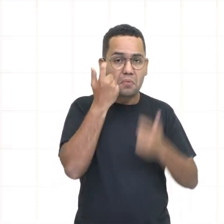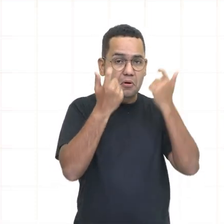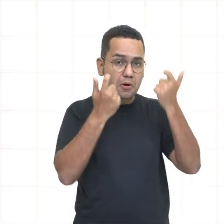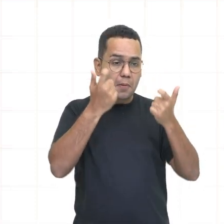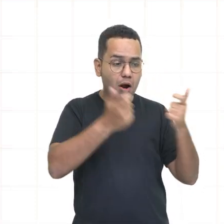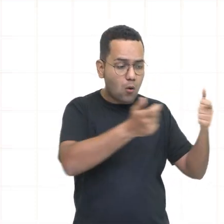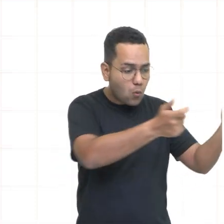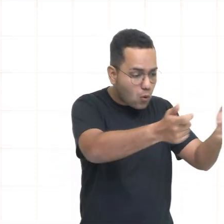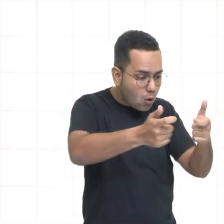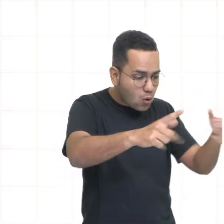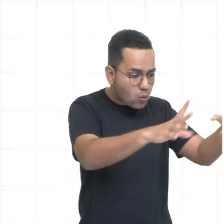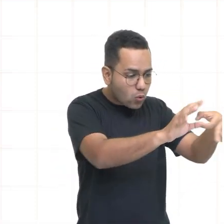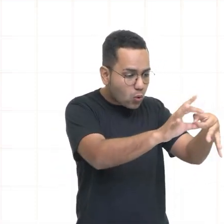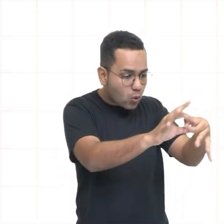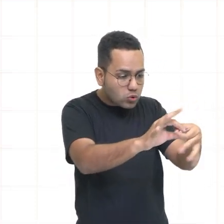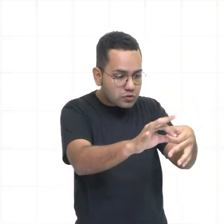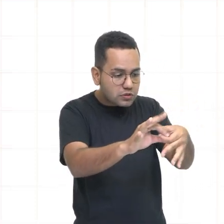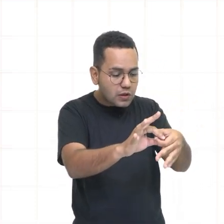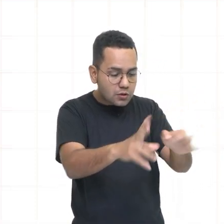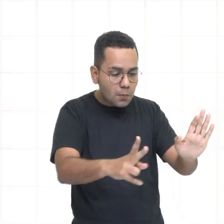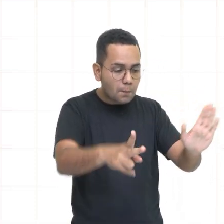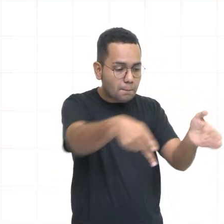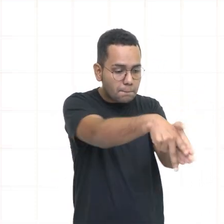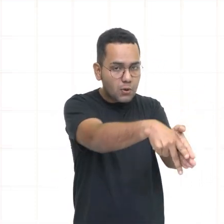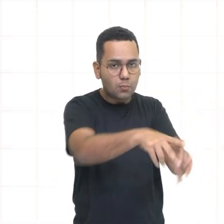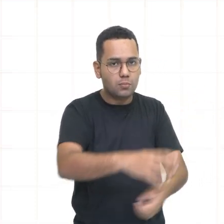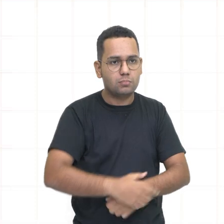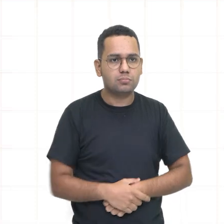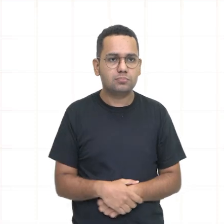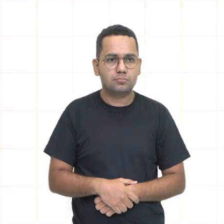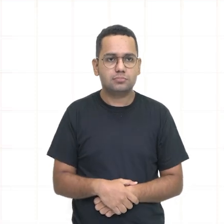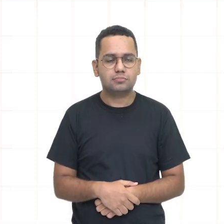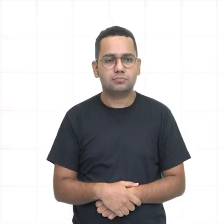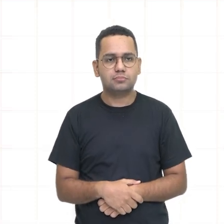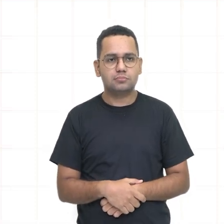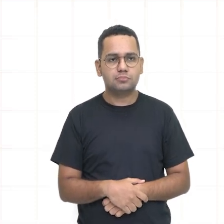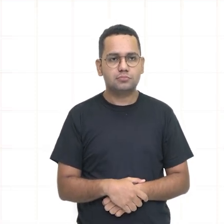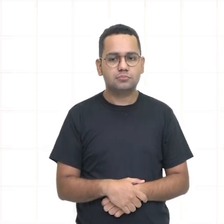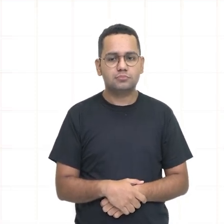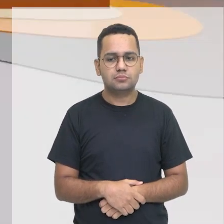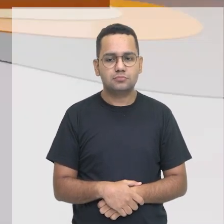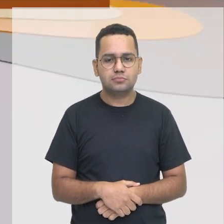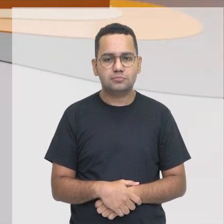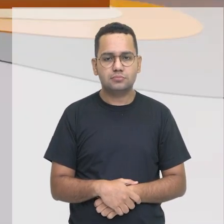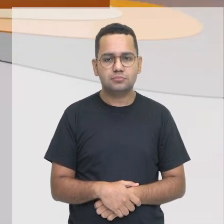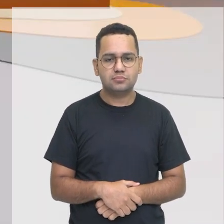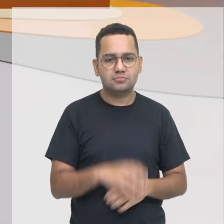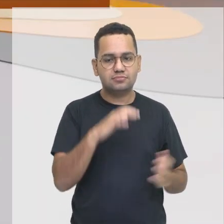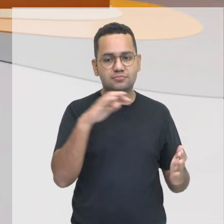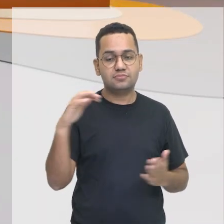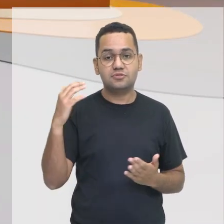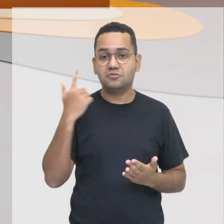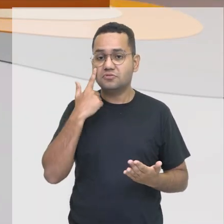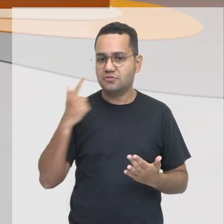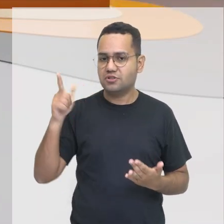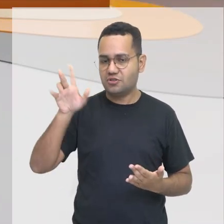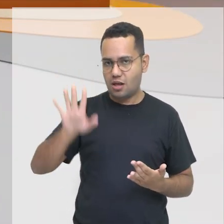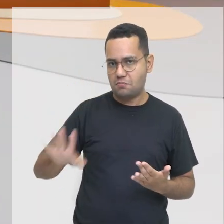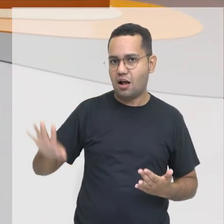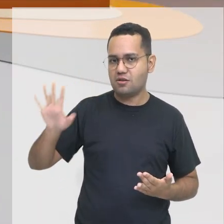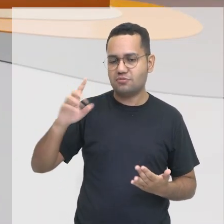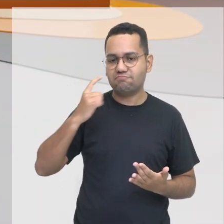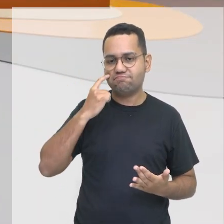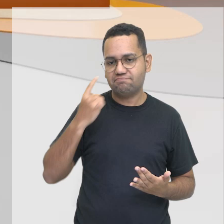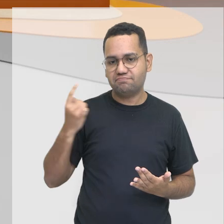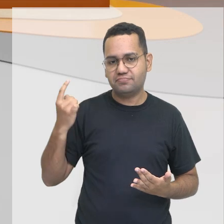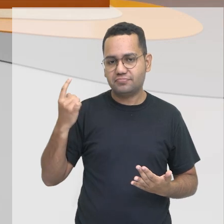as peculiaridades e as particularidades da região. Então, eu volto com o nosso